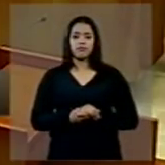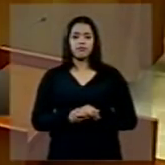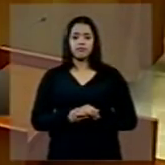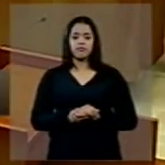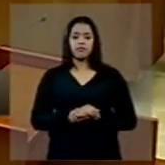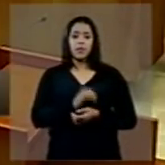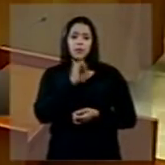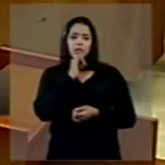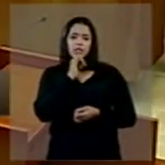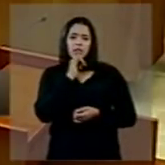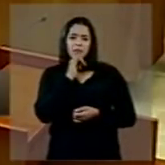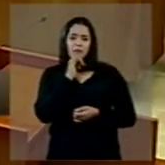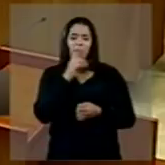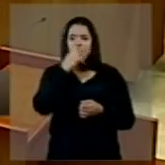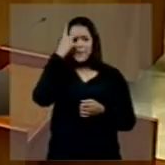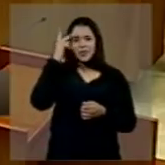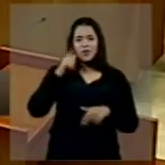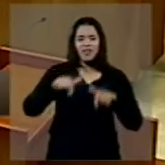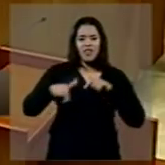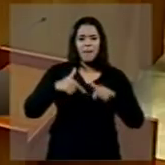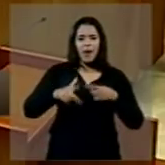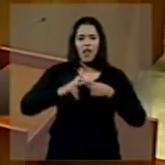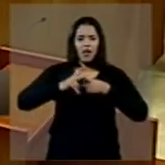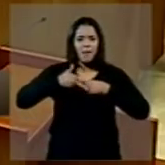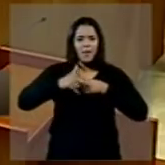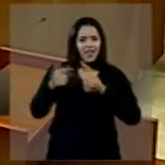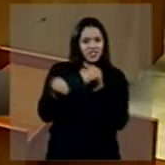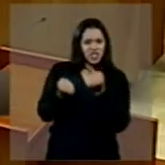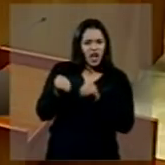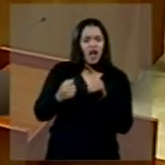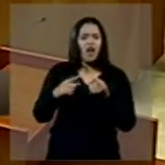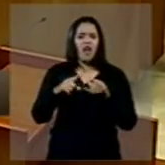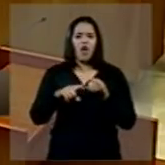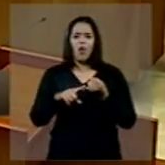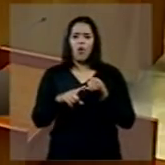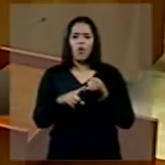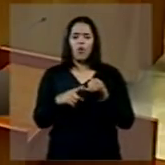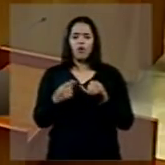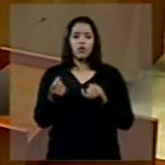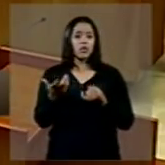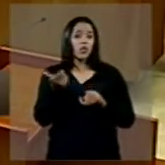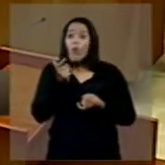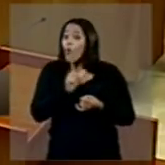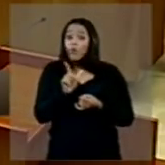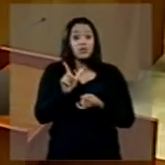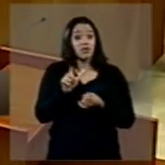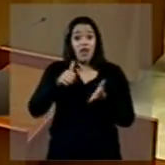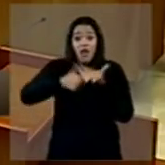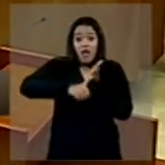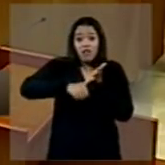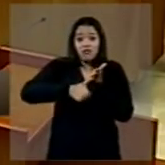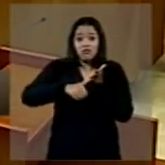mecânicos de automóvel que lidam com graxa, grande parte deles não consegue se identificar